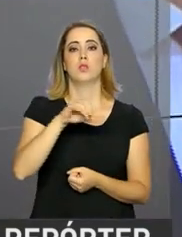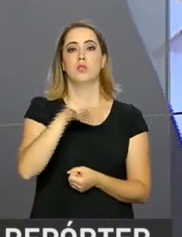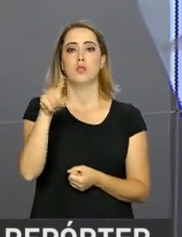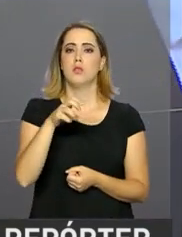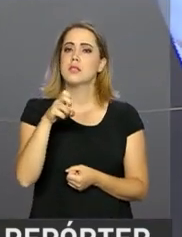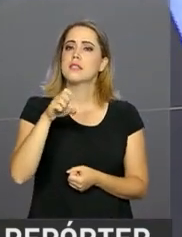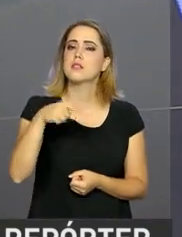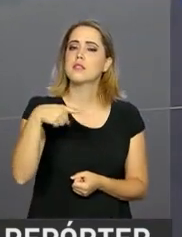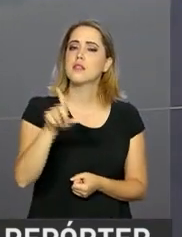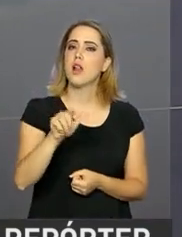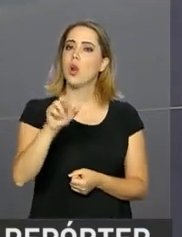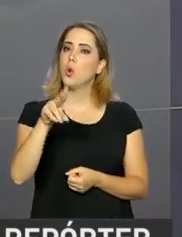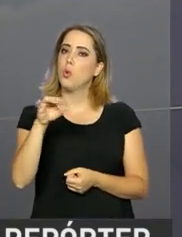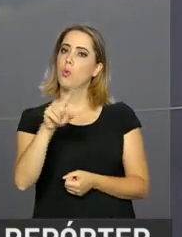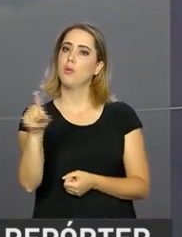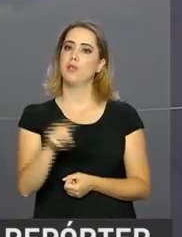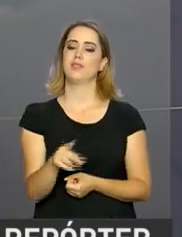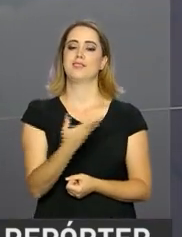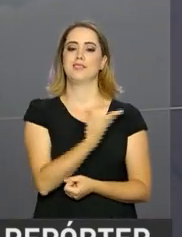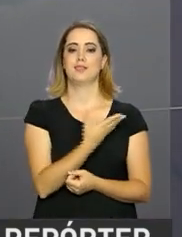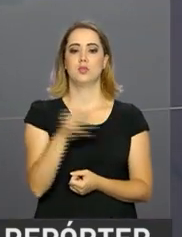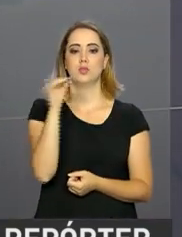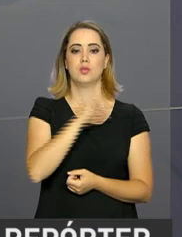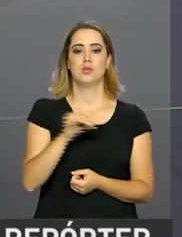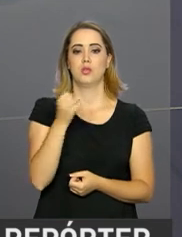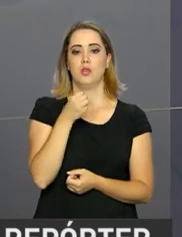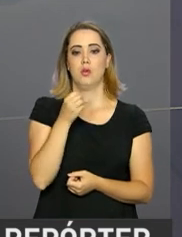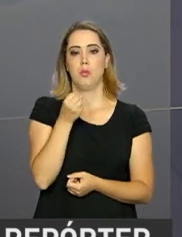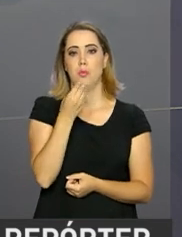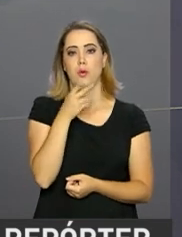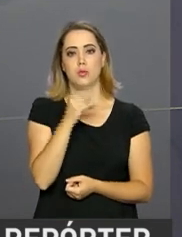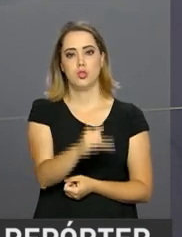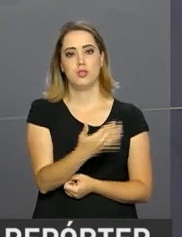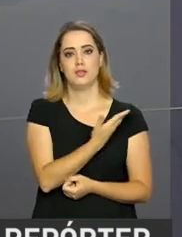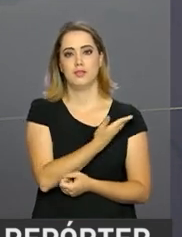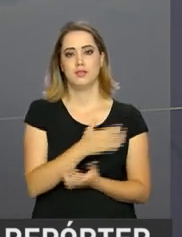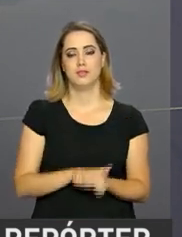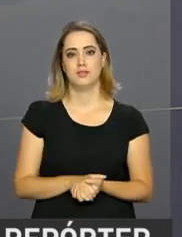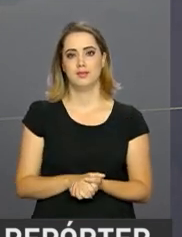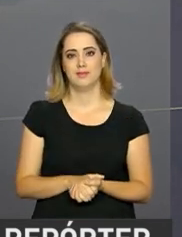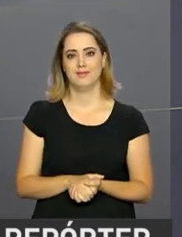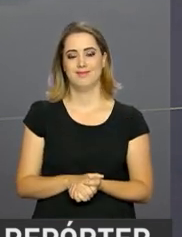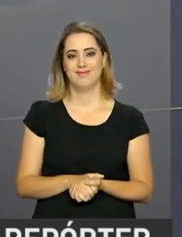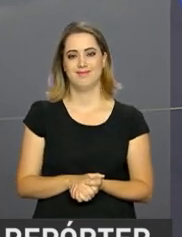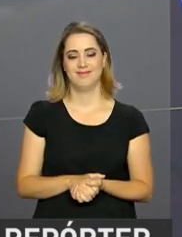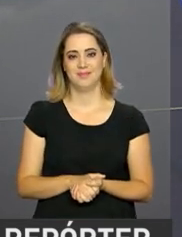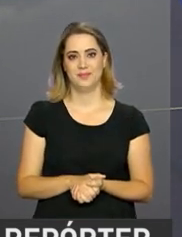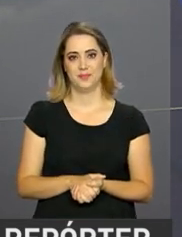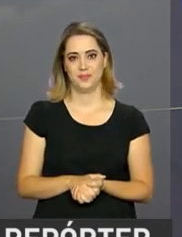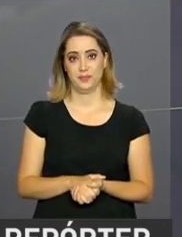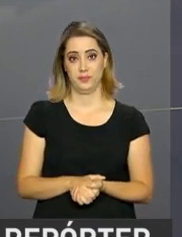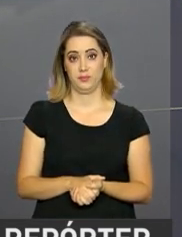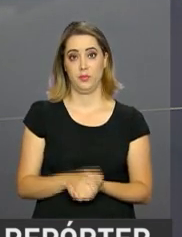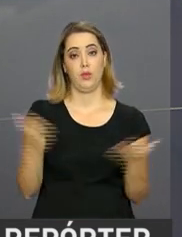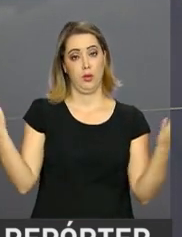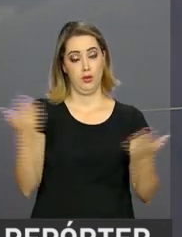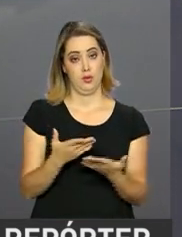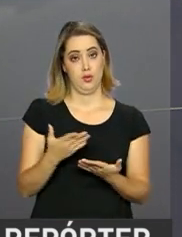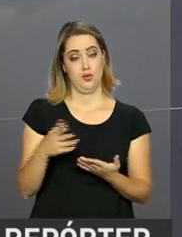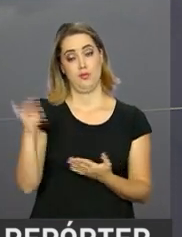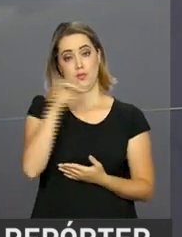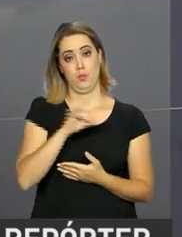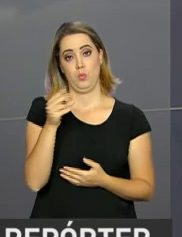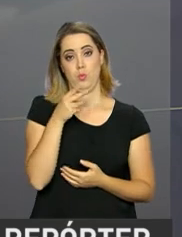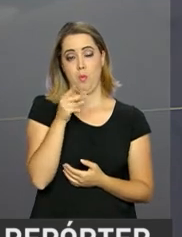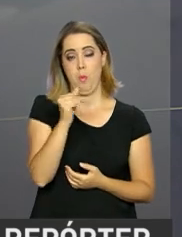informações para a gente hoje é bom dia olá bom dia leandro dia do ministro ricardo barros aqui em são paulo vai